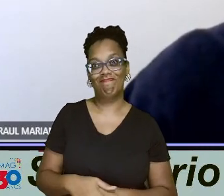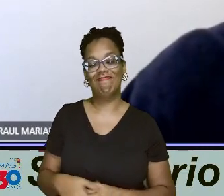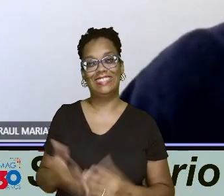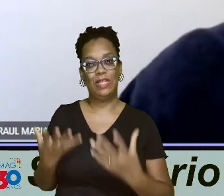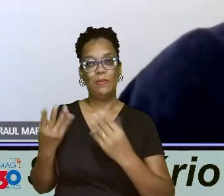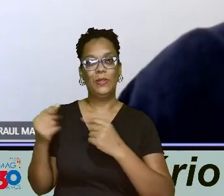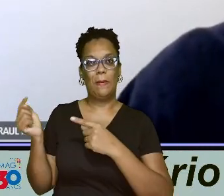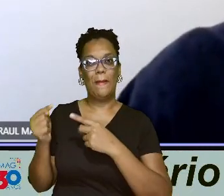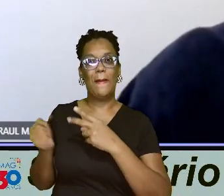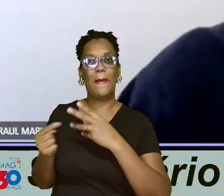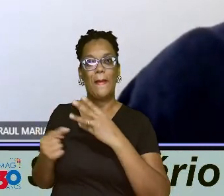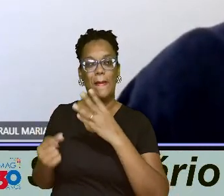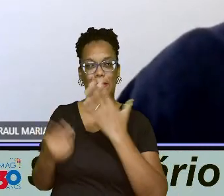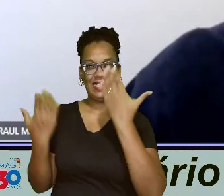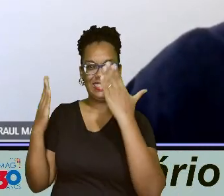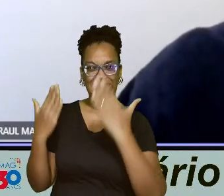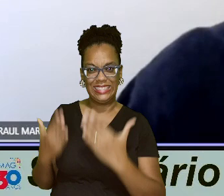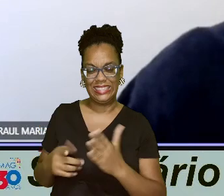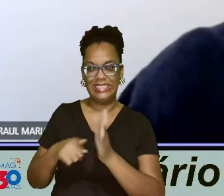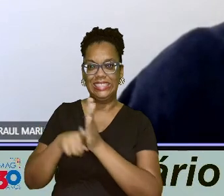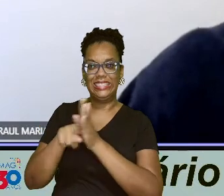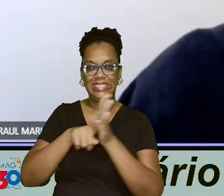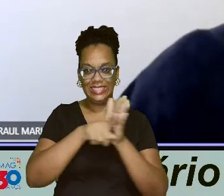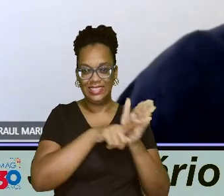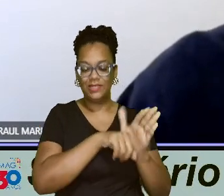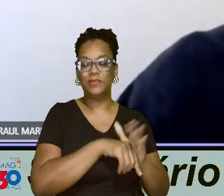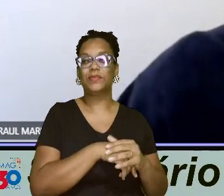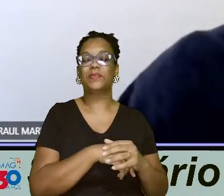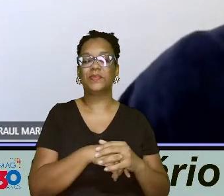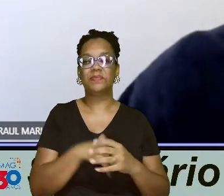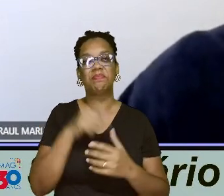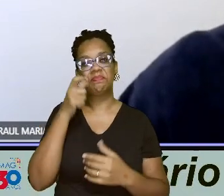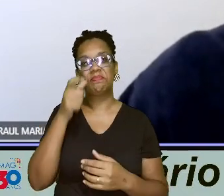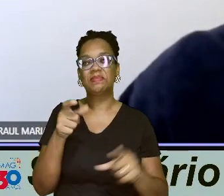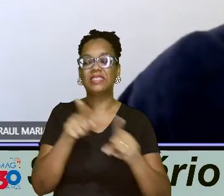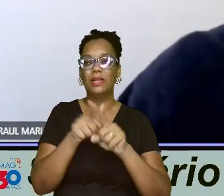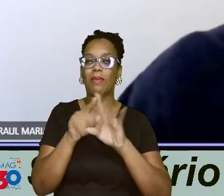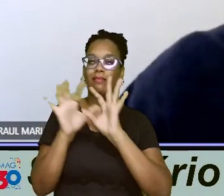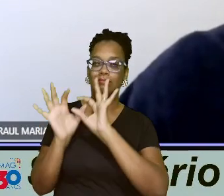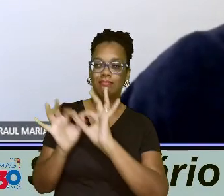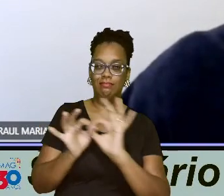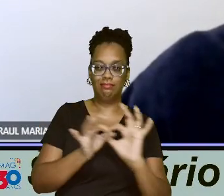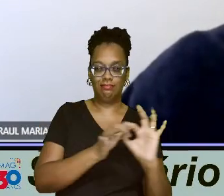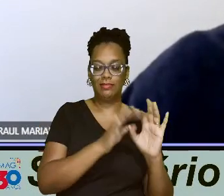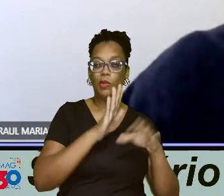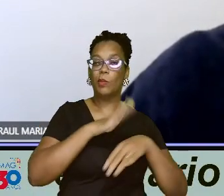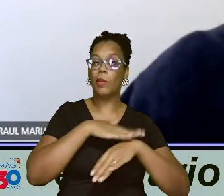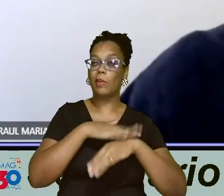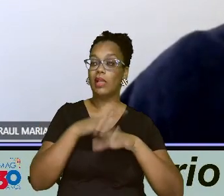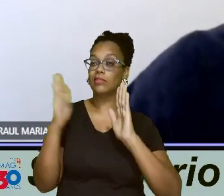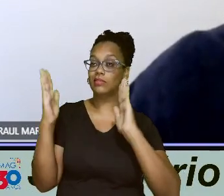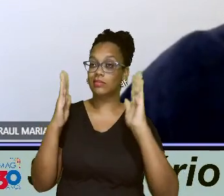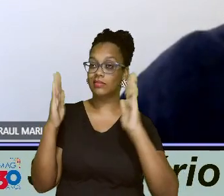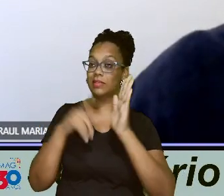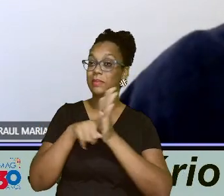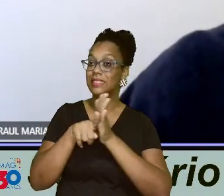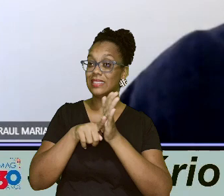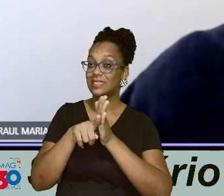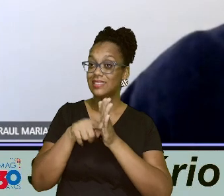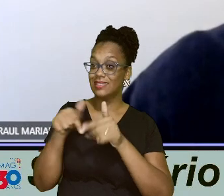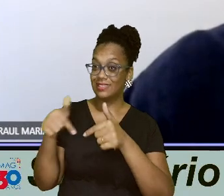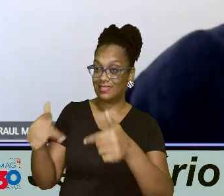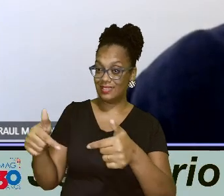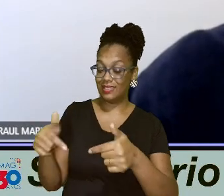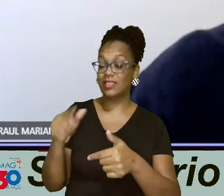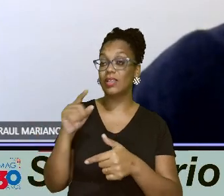serem examinados e é interessante também contextualizar o momento que essa pesquisa foi feita, porque o